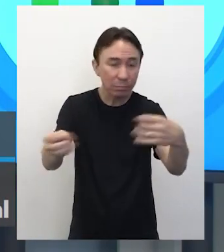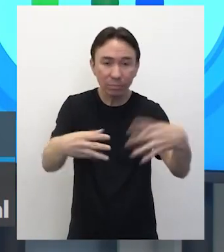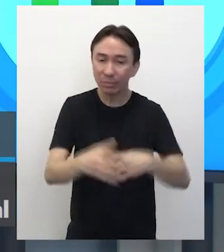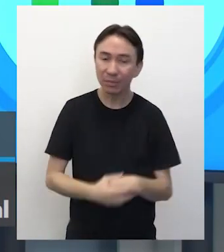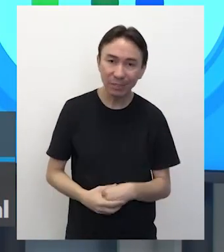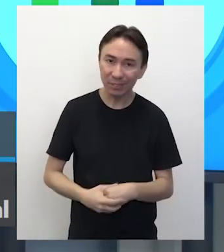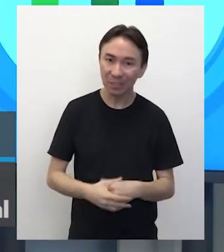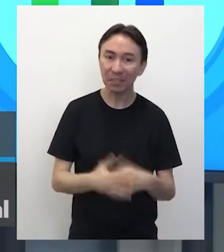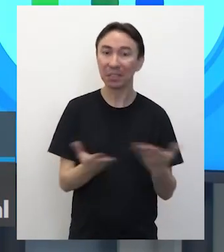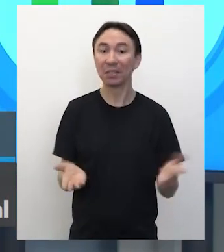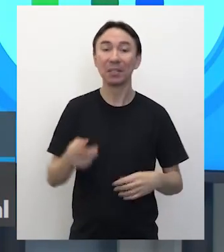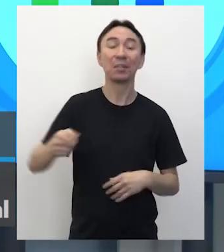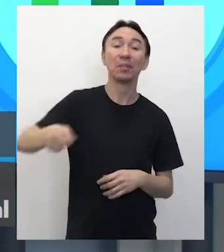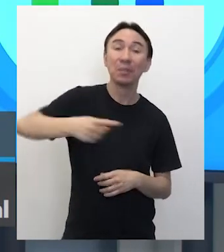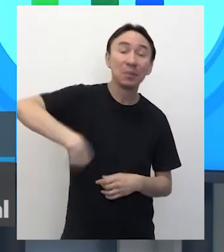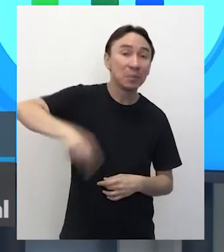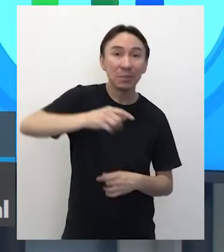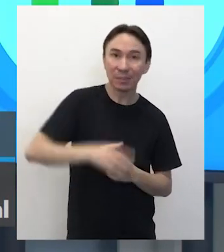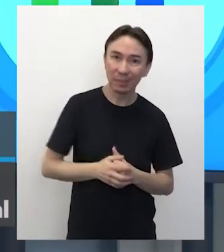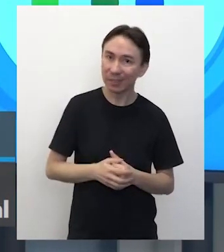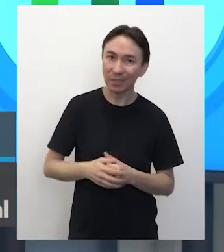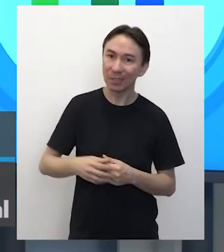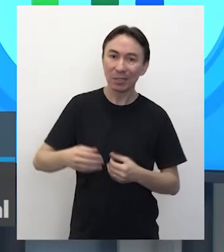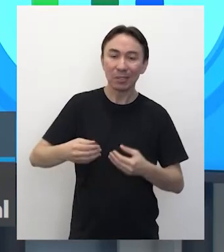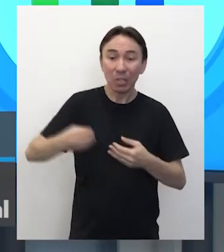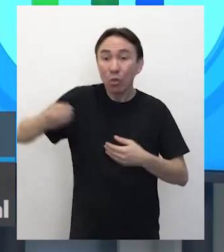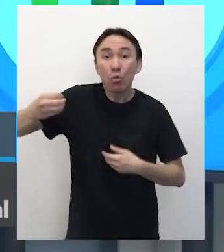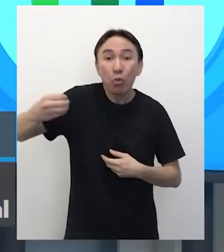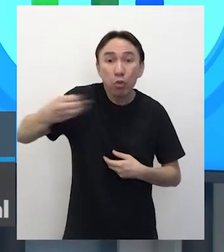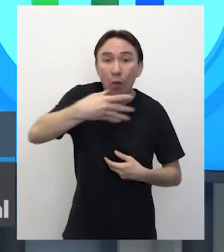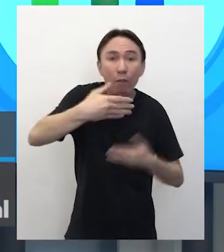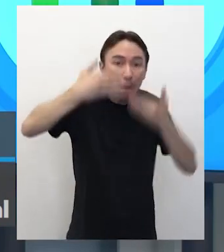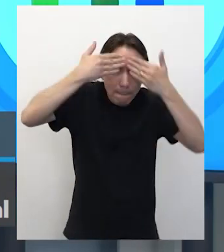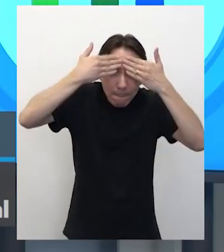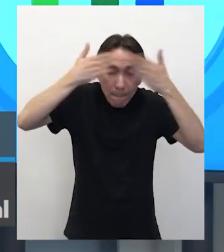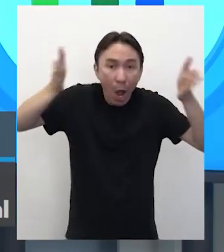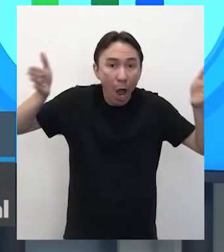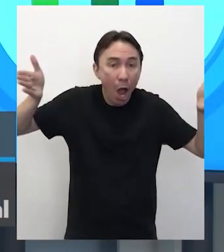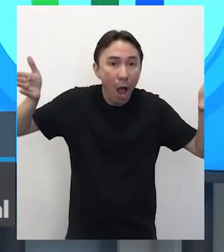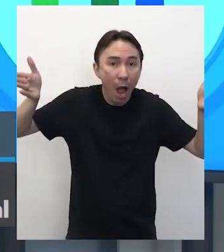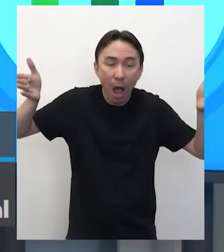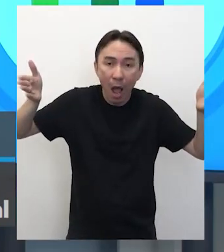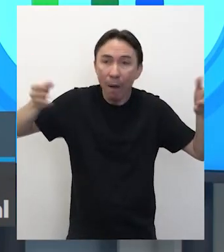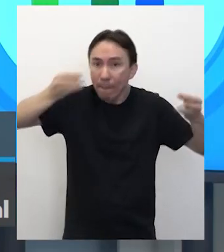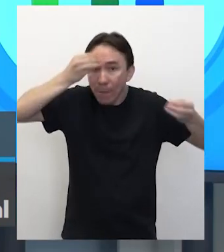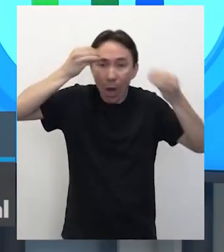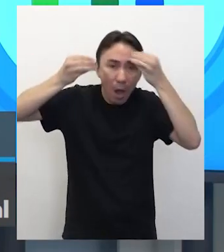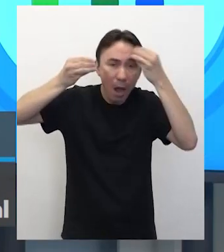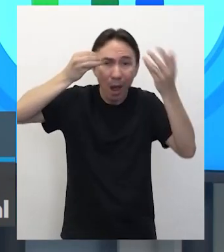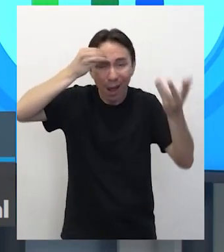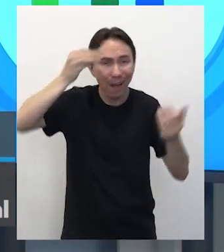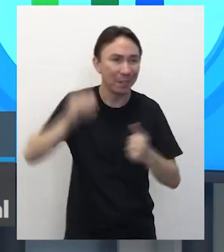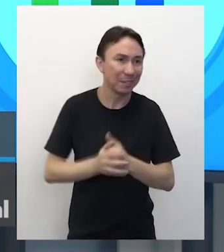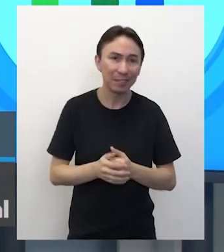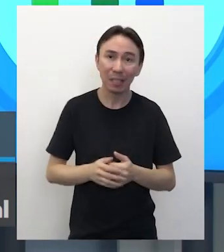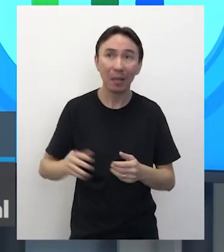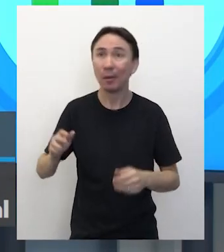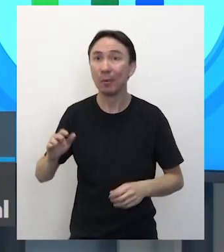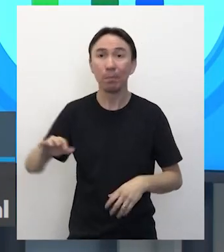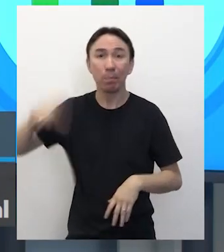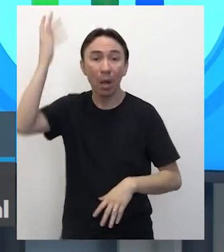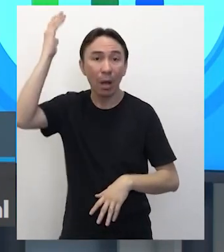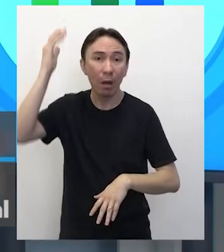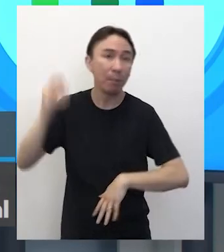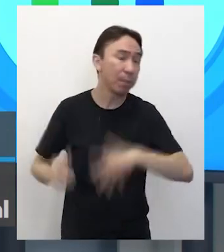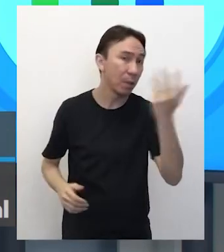que a gente vai entendendo, lidando com as mudanças que vão aparecendo na nossa vida. E essas mudanças, gente,